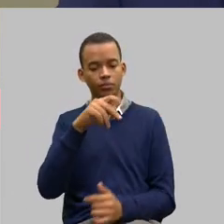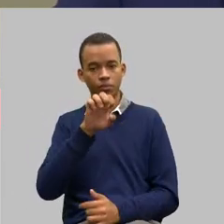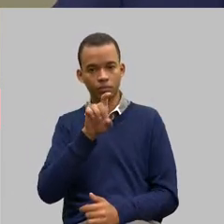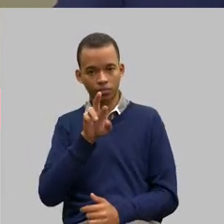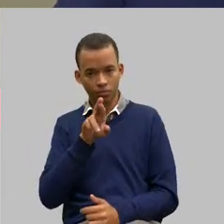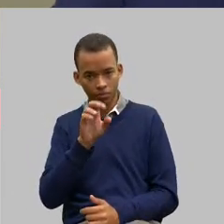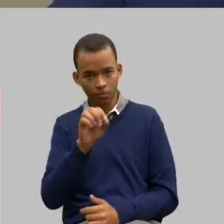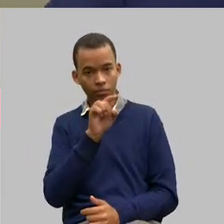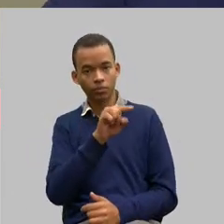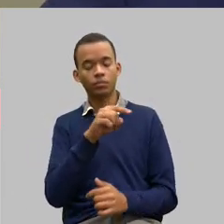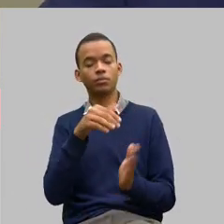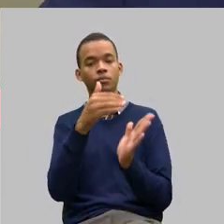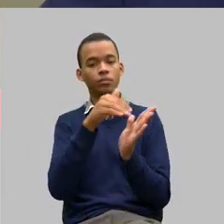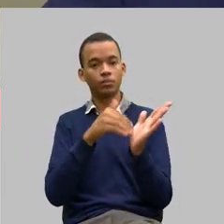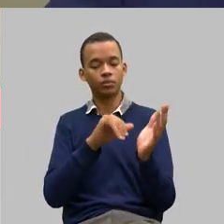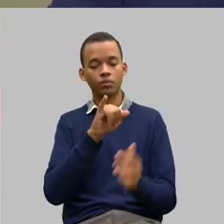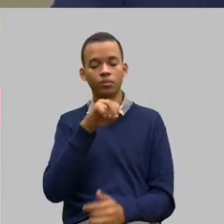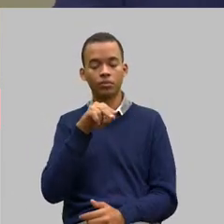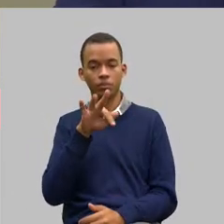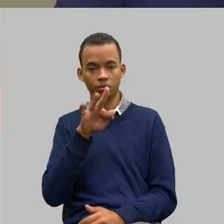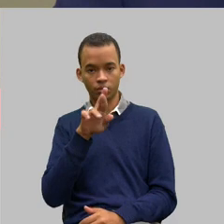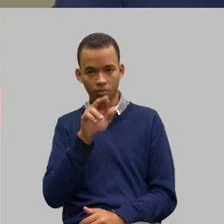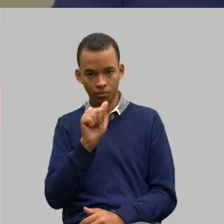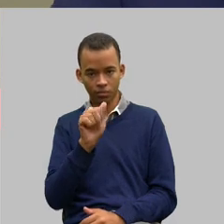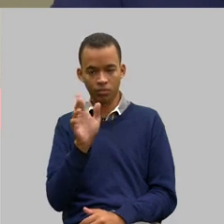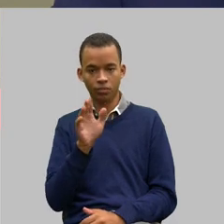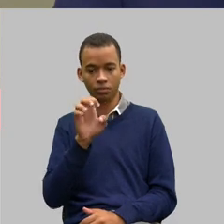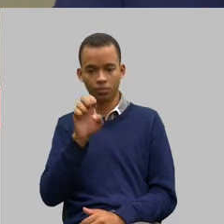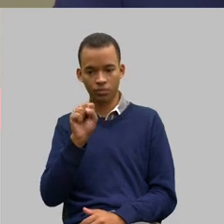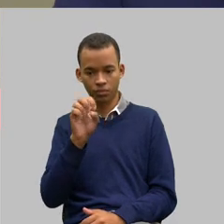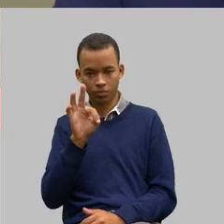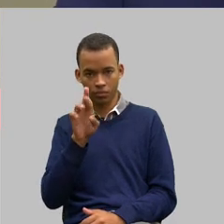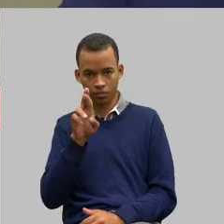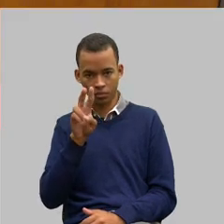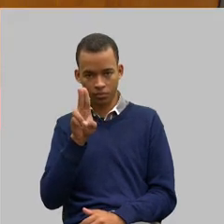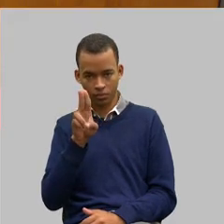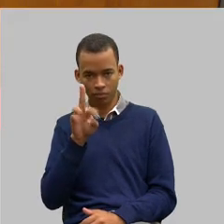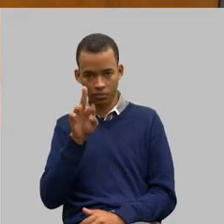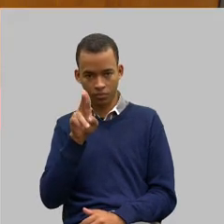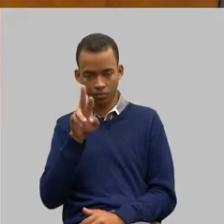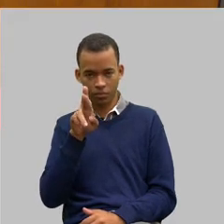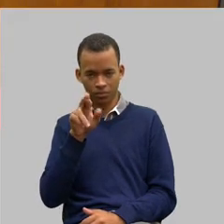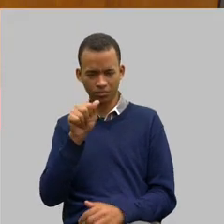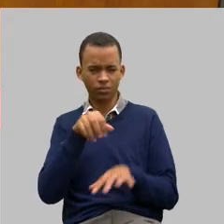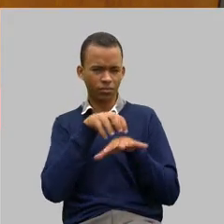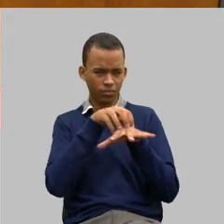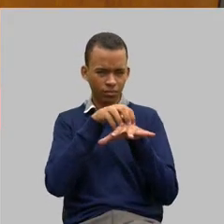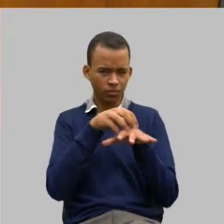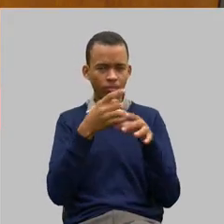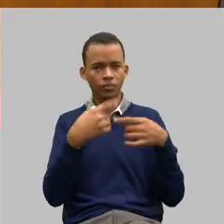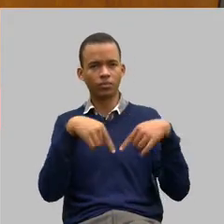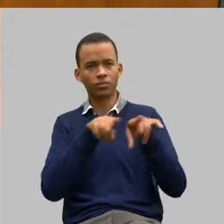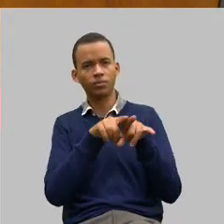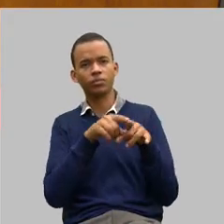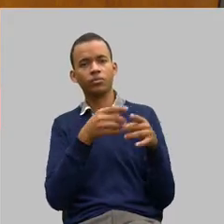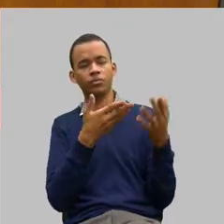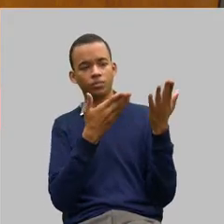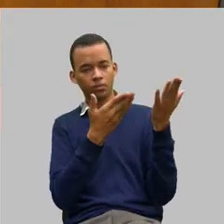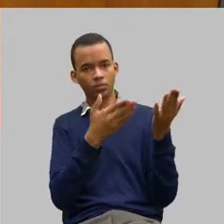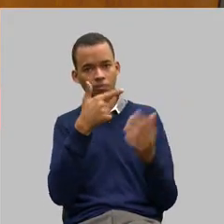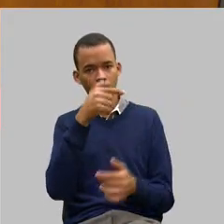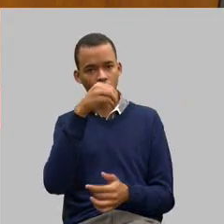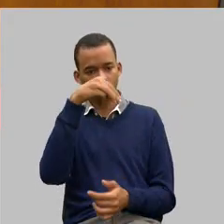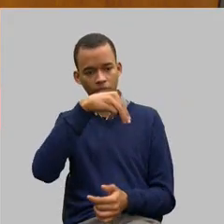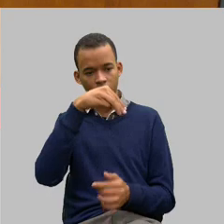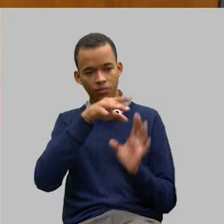infraestrutura mobilidade parcerias que disporá de até 20 minutos para sua exposição bem Bom dia a